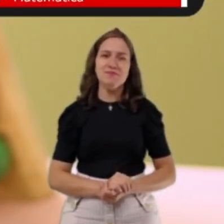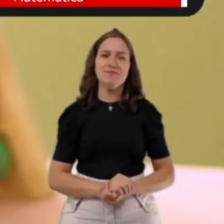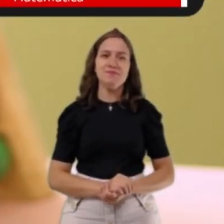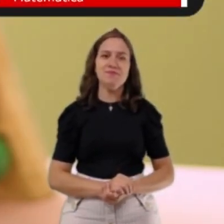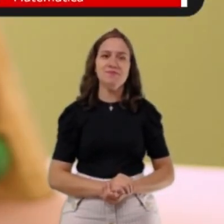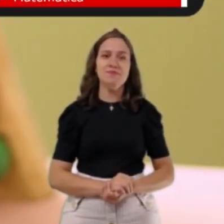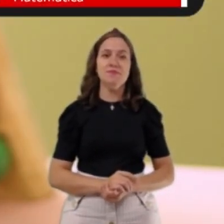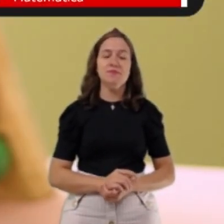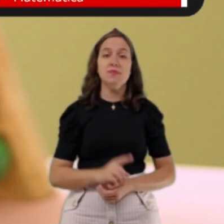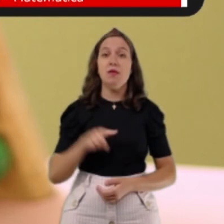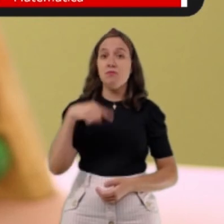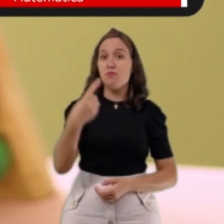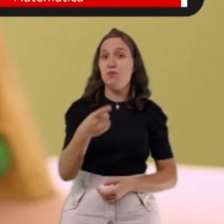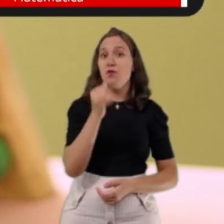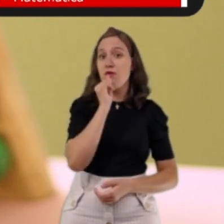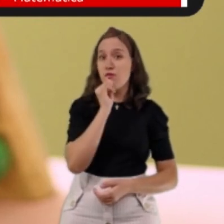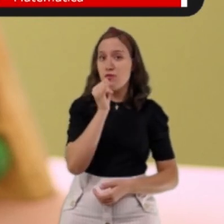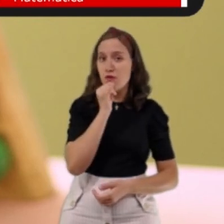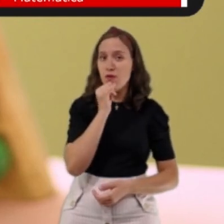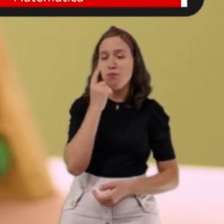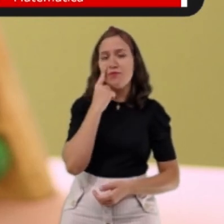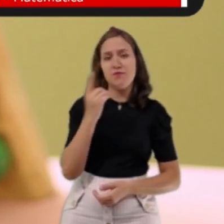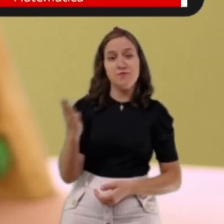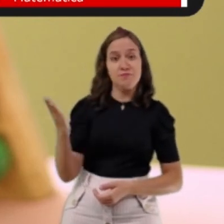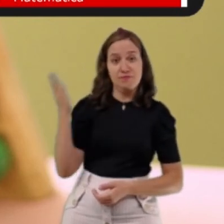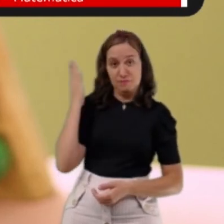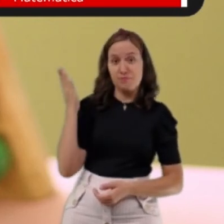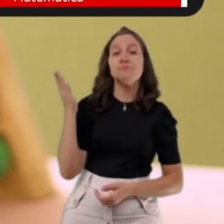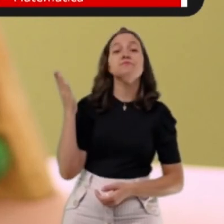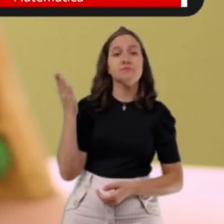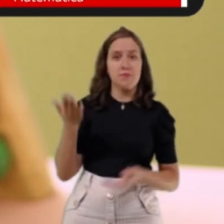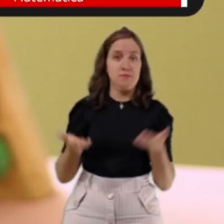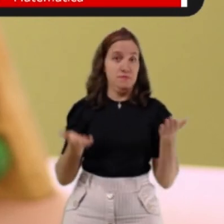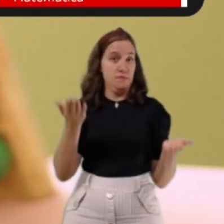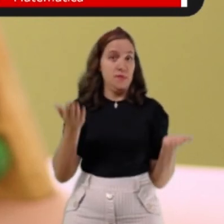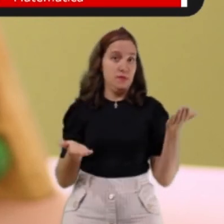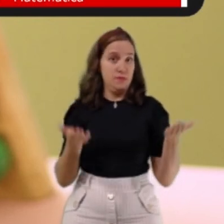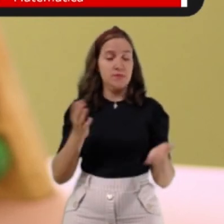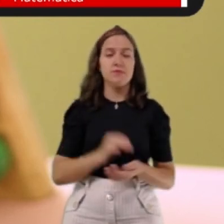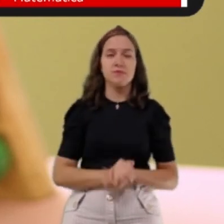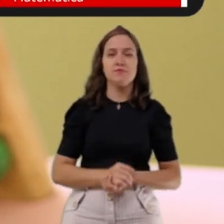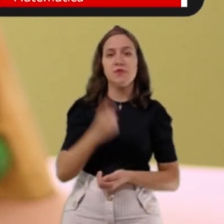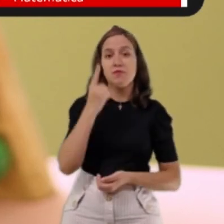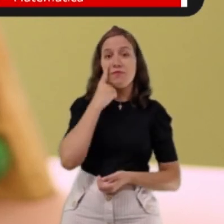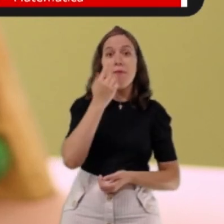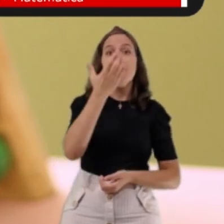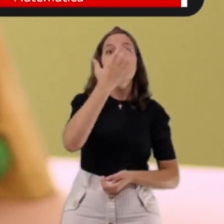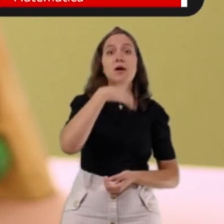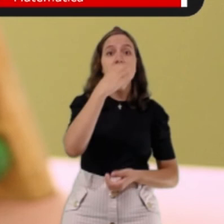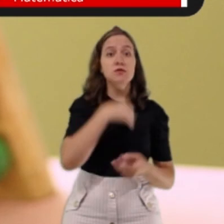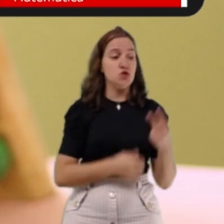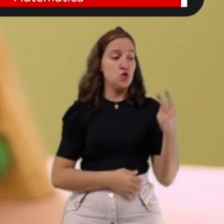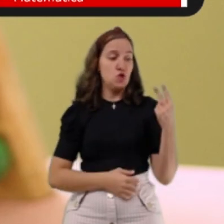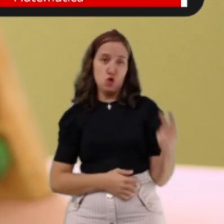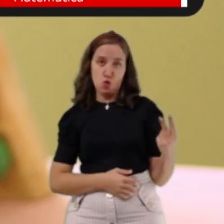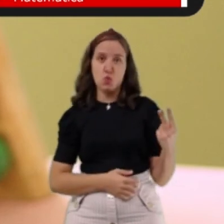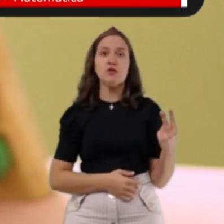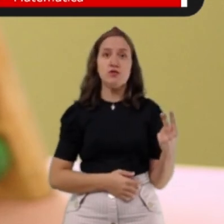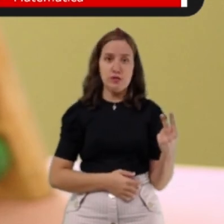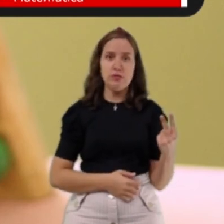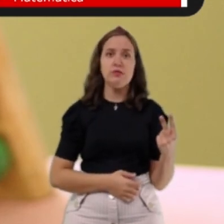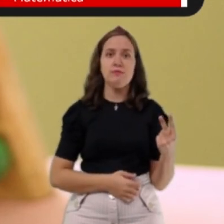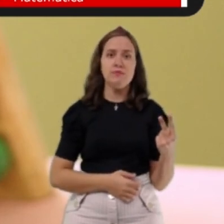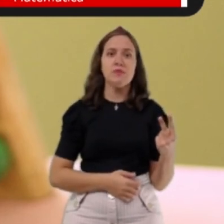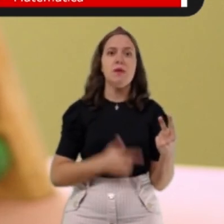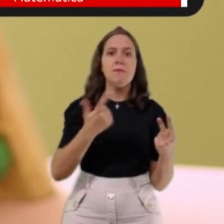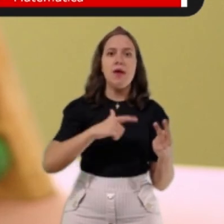e a próxima situação também envolve uma balança de dois fracos eu tenho duas maçãs mais dois pesos de